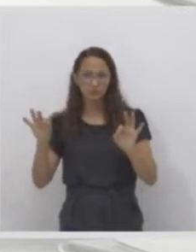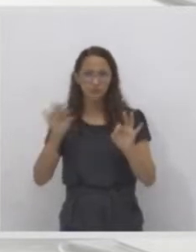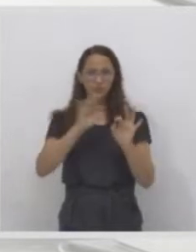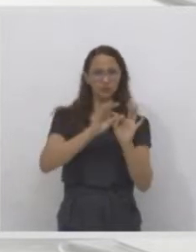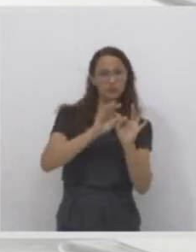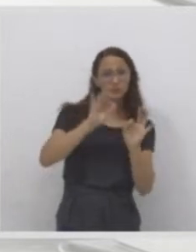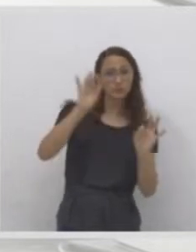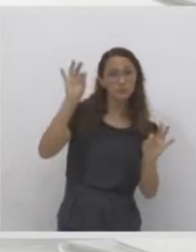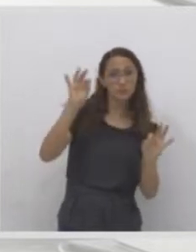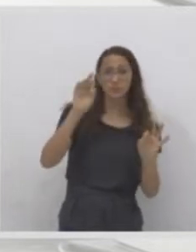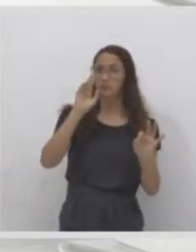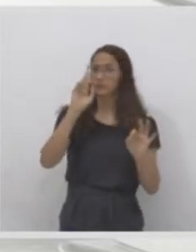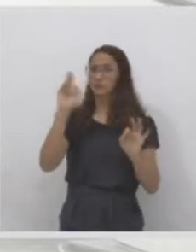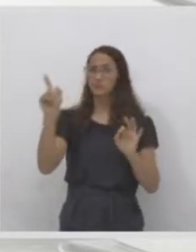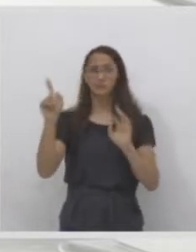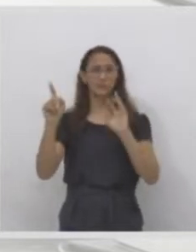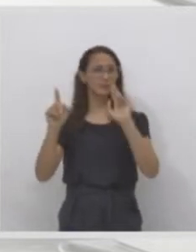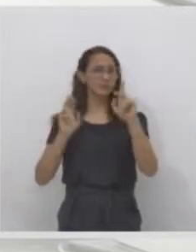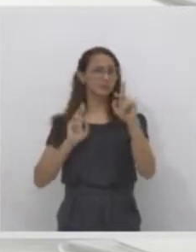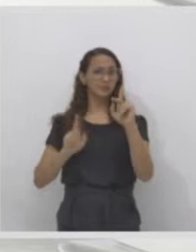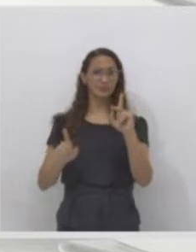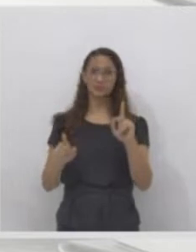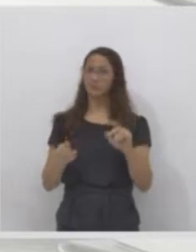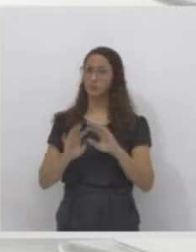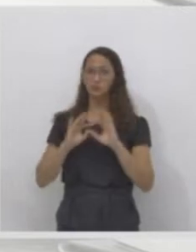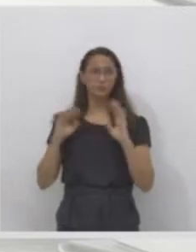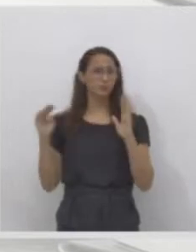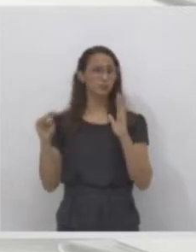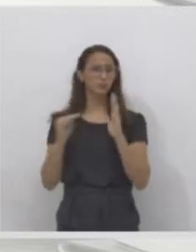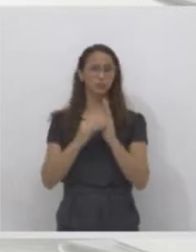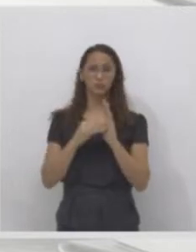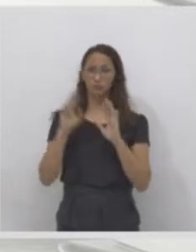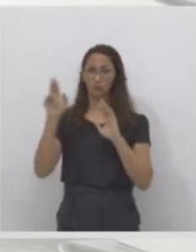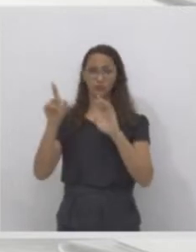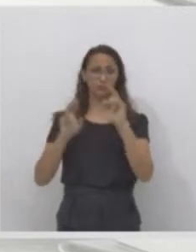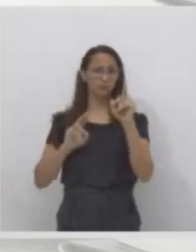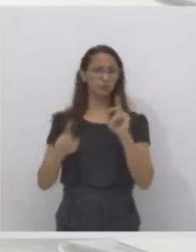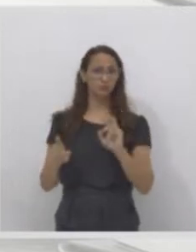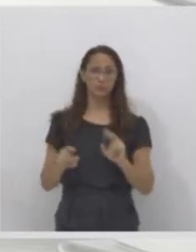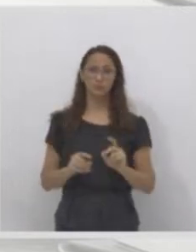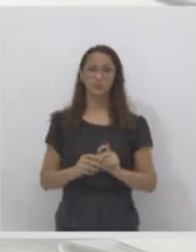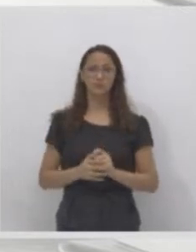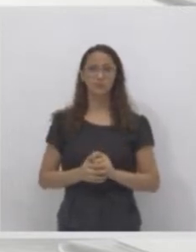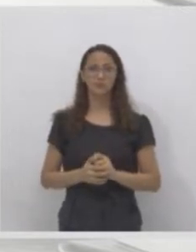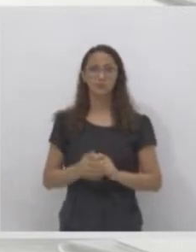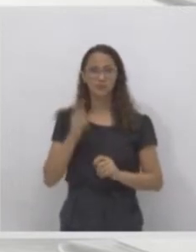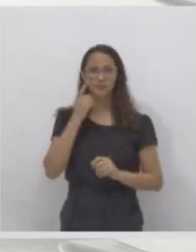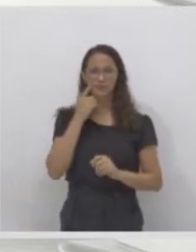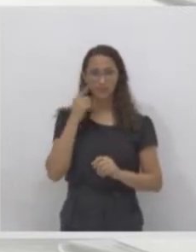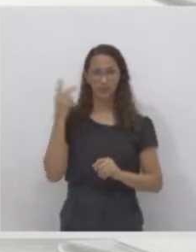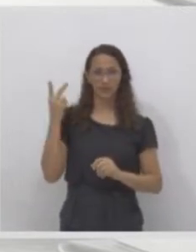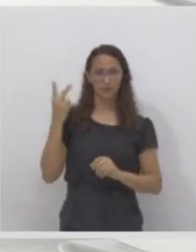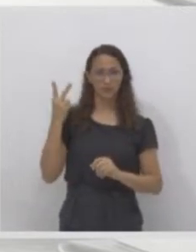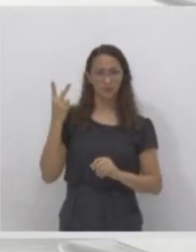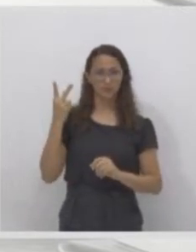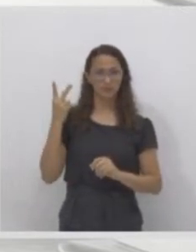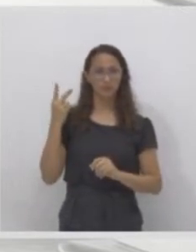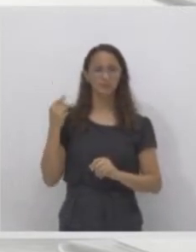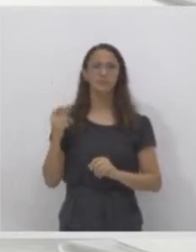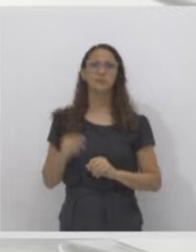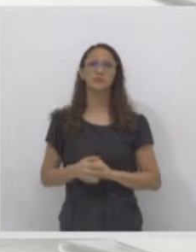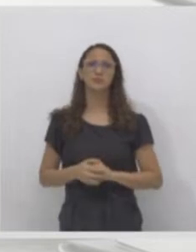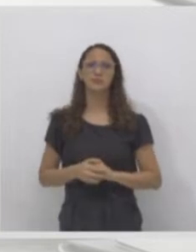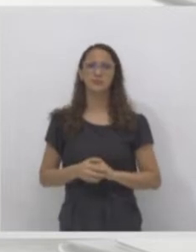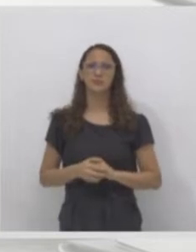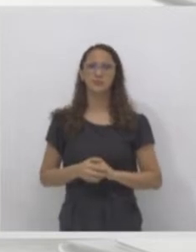todos diferentes. Quer ver? Acompanhem aqui na figura 2, nesse exemplo. Observem que eu tenho